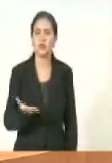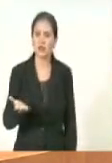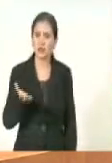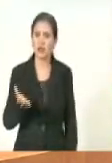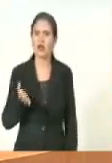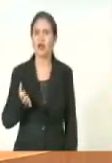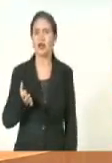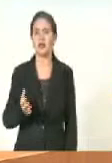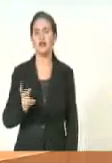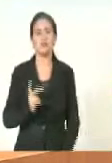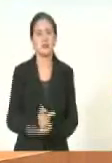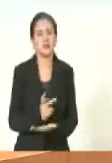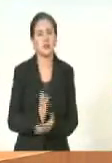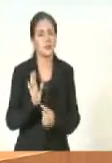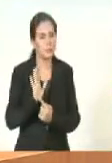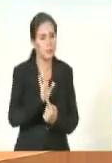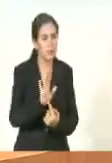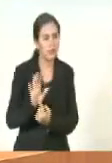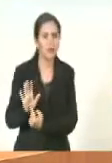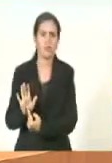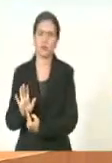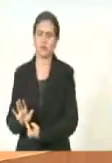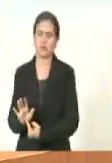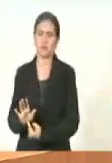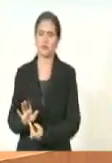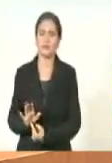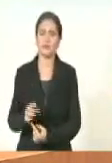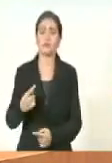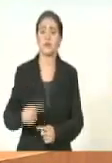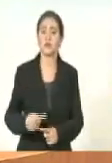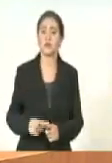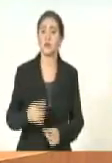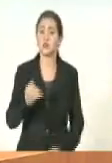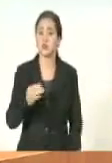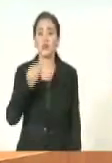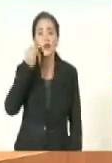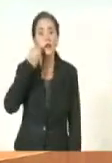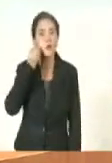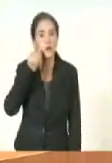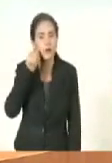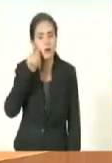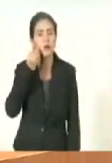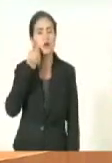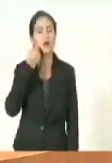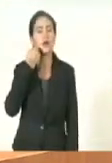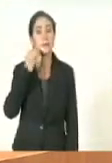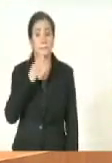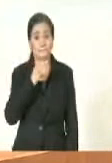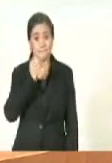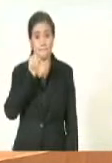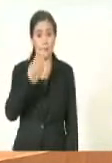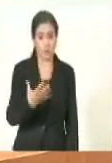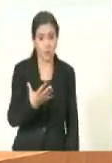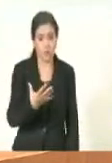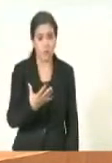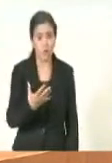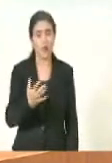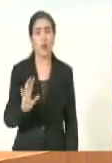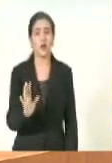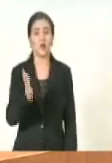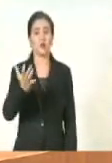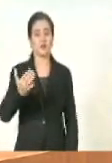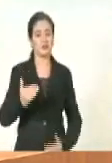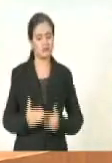dia, poder trazer a esta casa, até porque, se é uma experiência exitosa, como aqui bem colocou o deputado